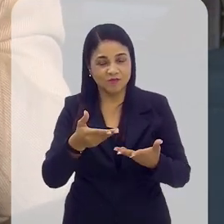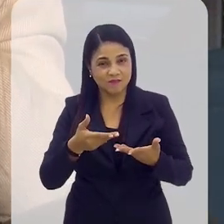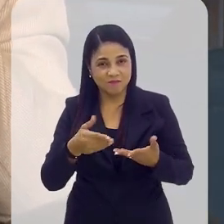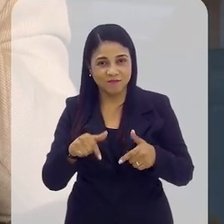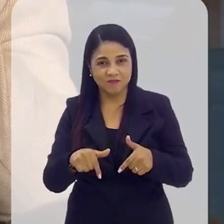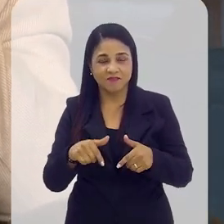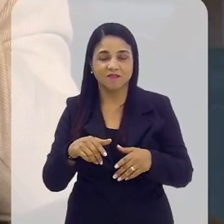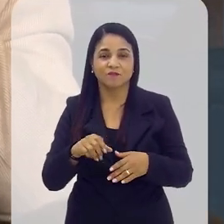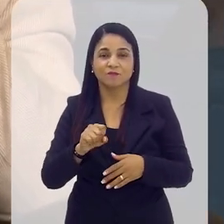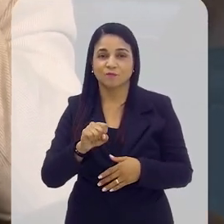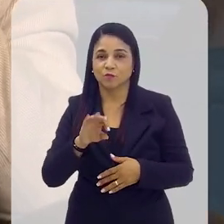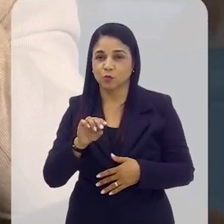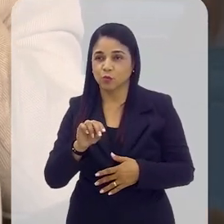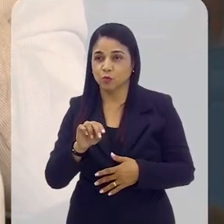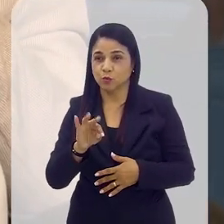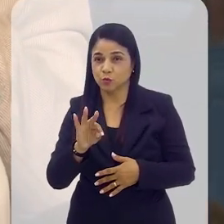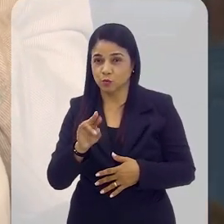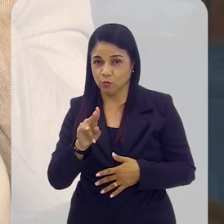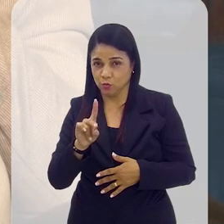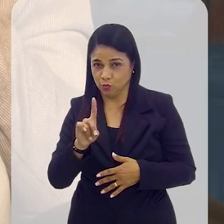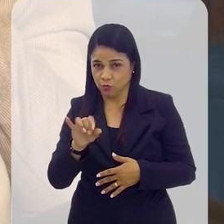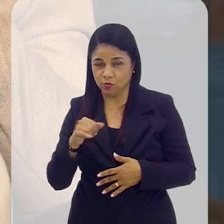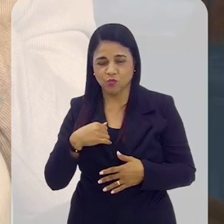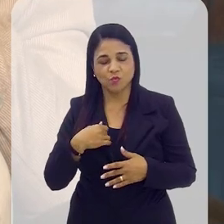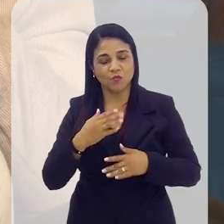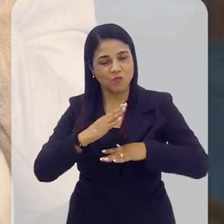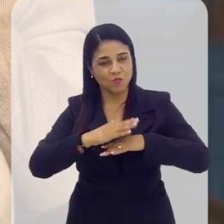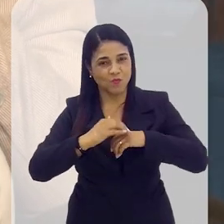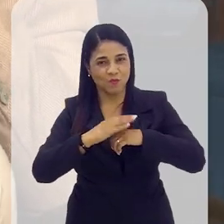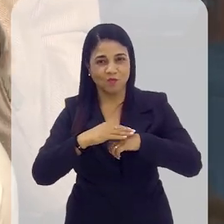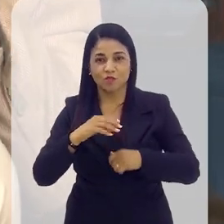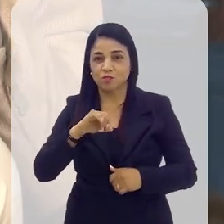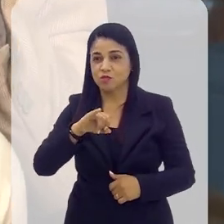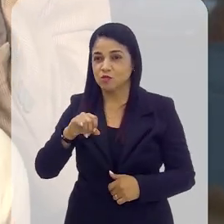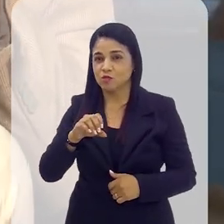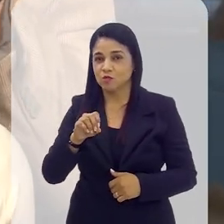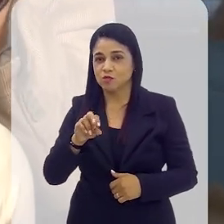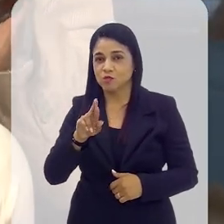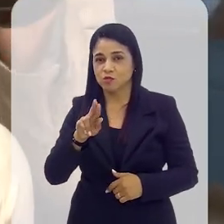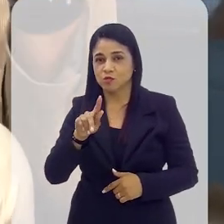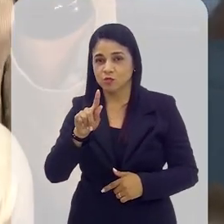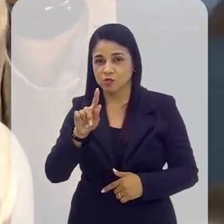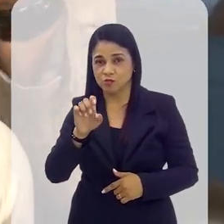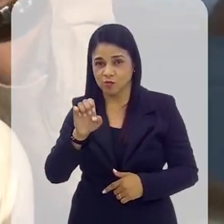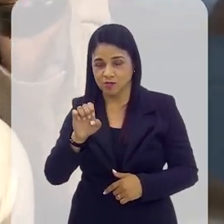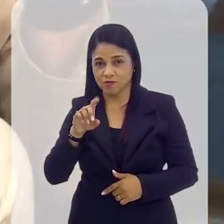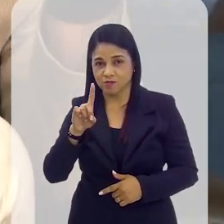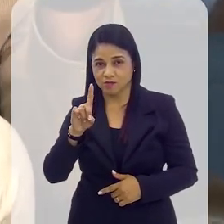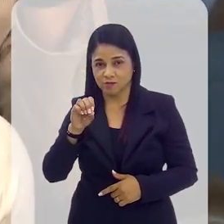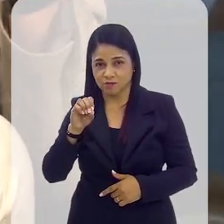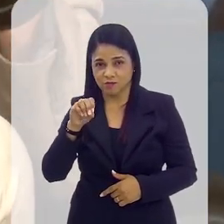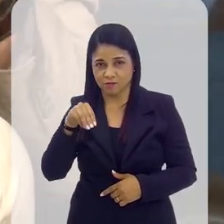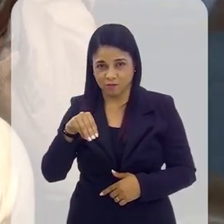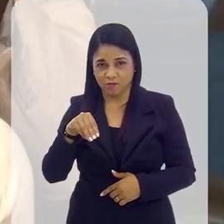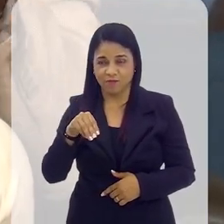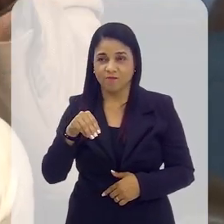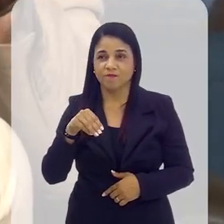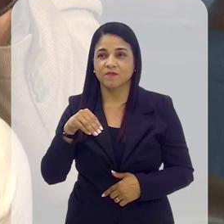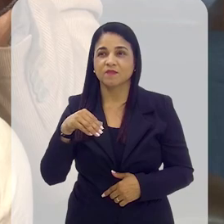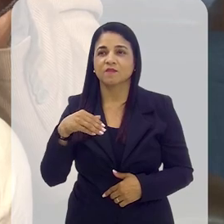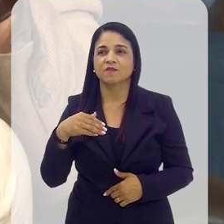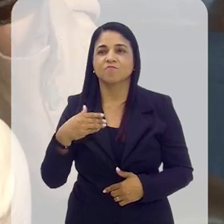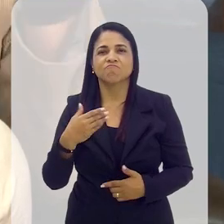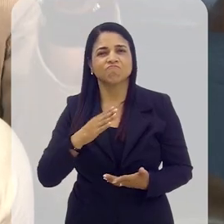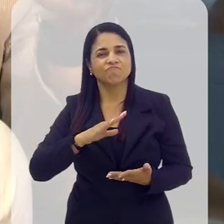no programa hoje no estúdio um camarada que eu tenho muito carinho por ele, que é o Jorge Dom. Né? O Jorge Dom. Sim.